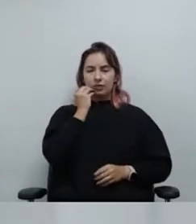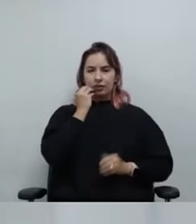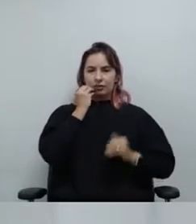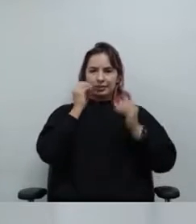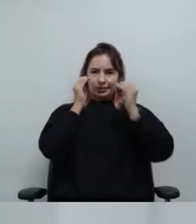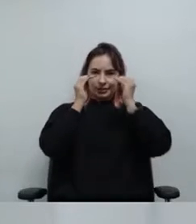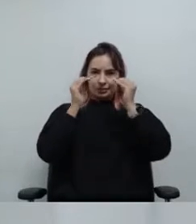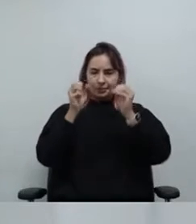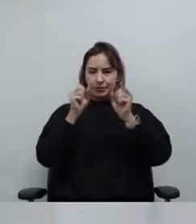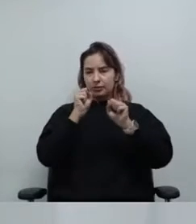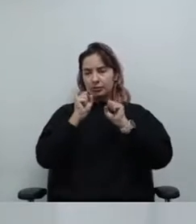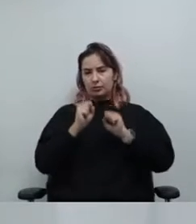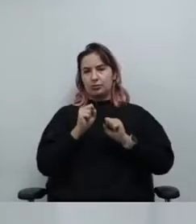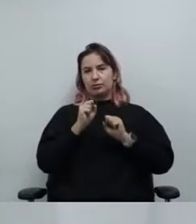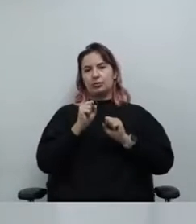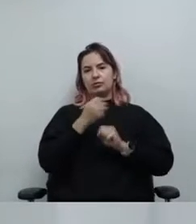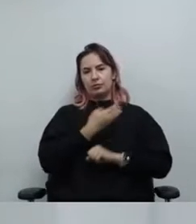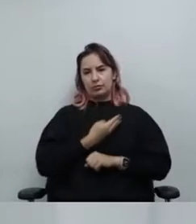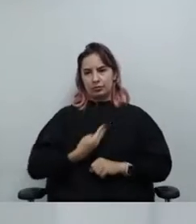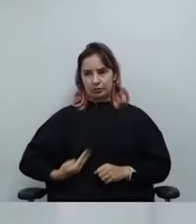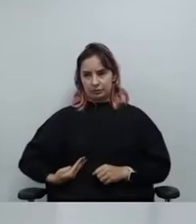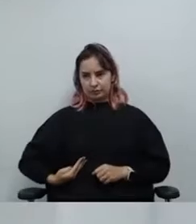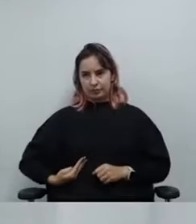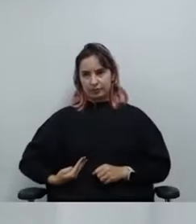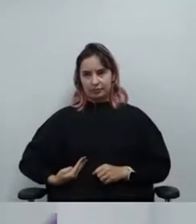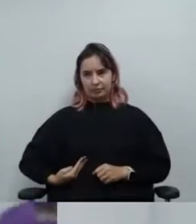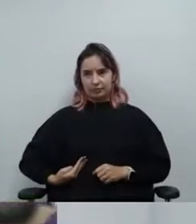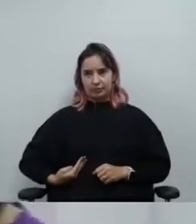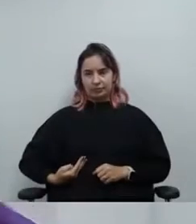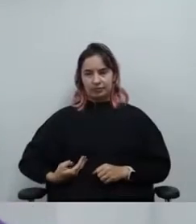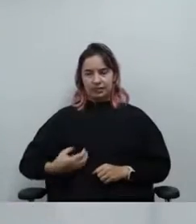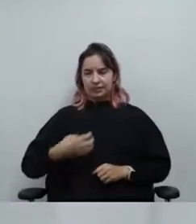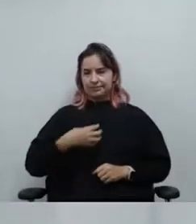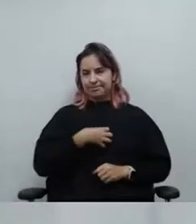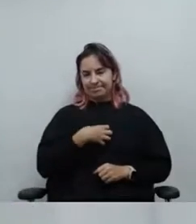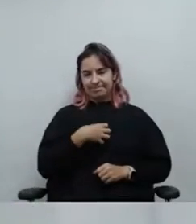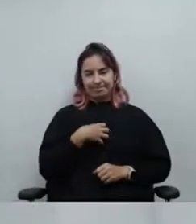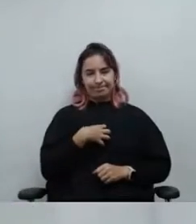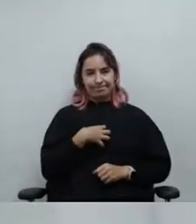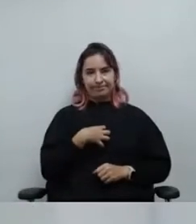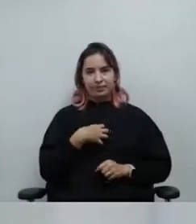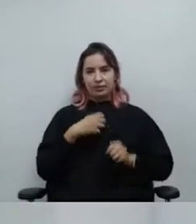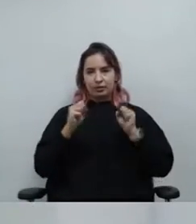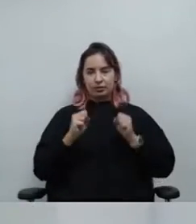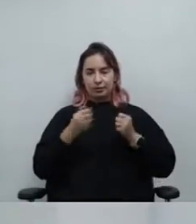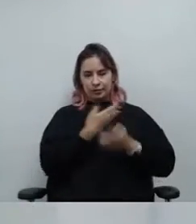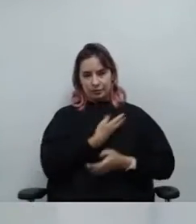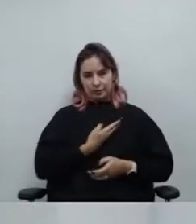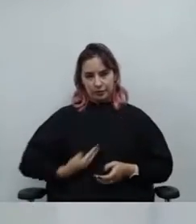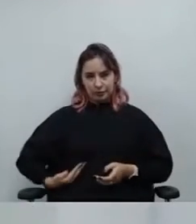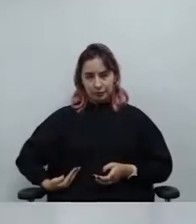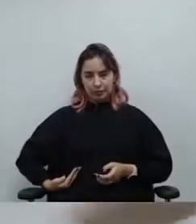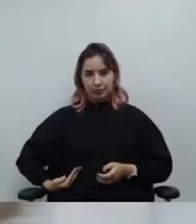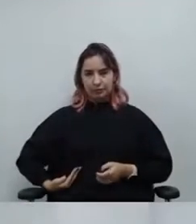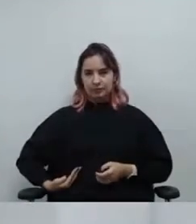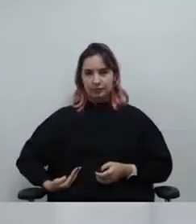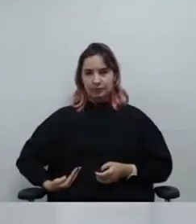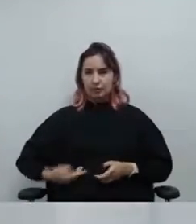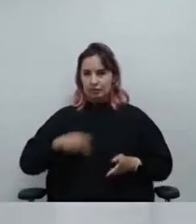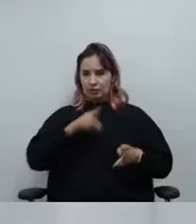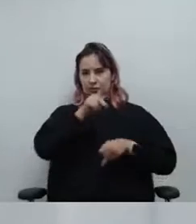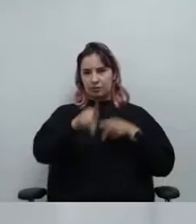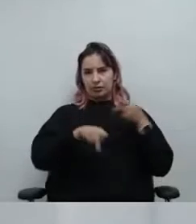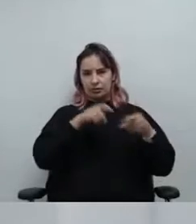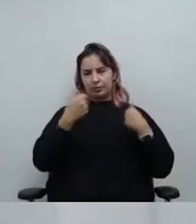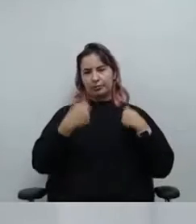respeito do poder público, a falta de sensibilidade do poder público para com essa